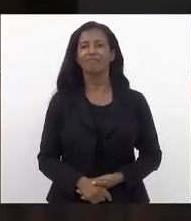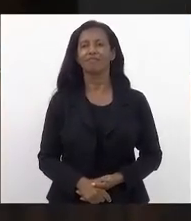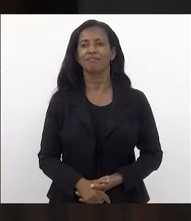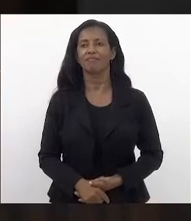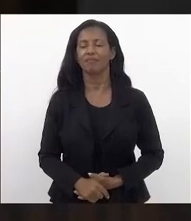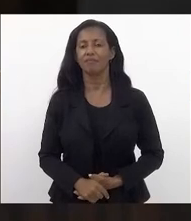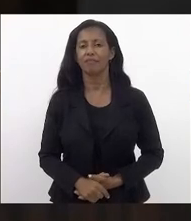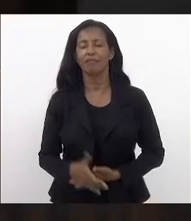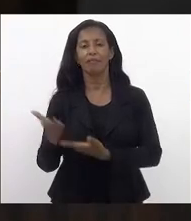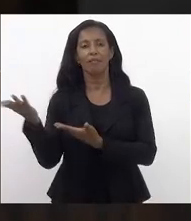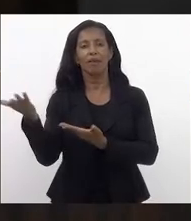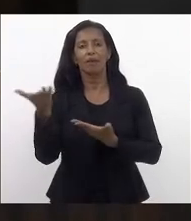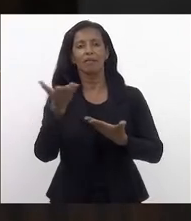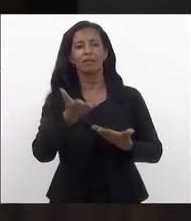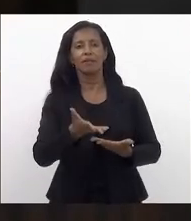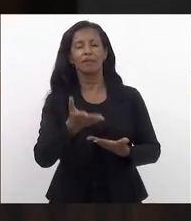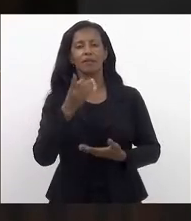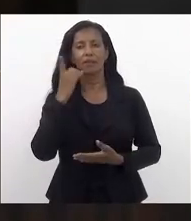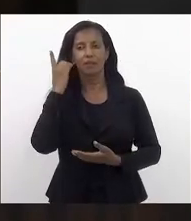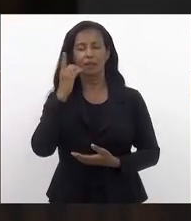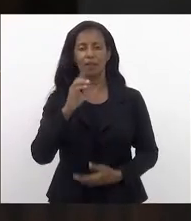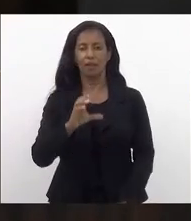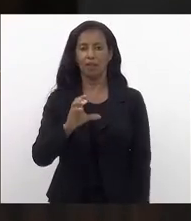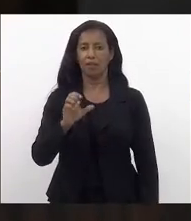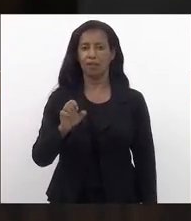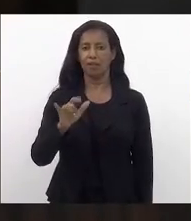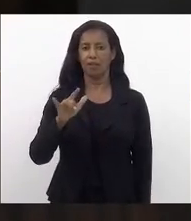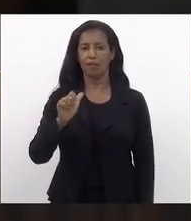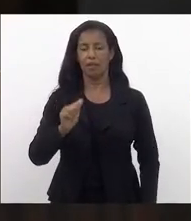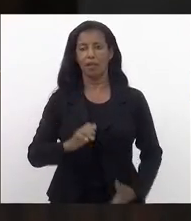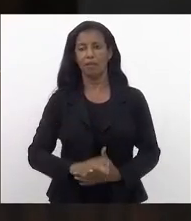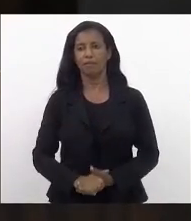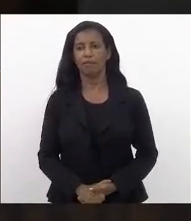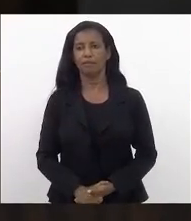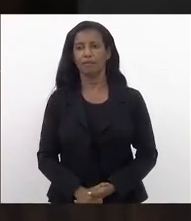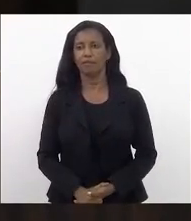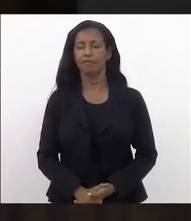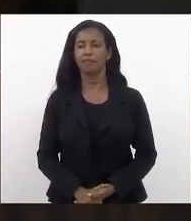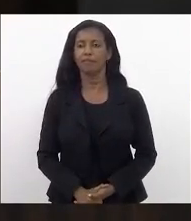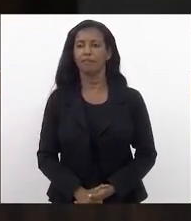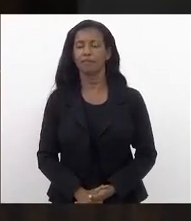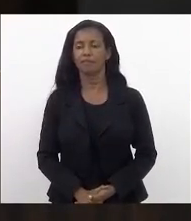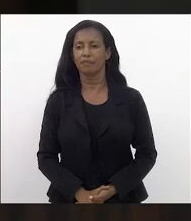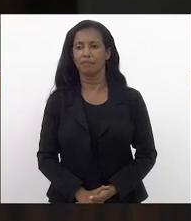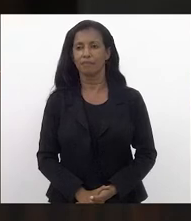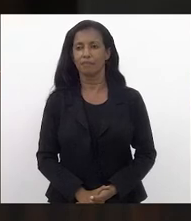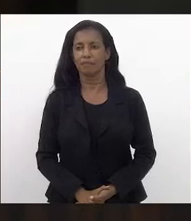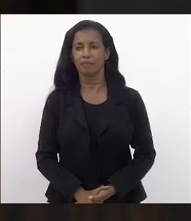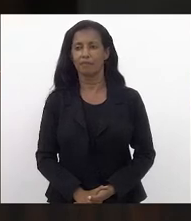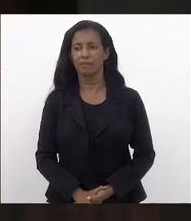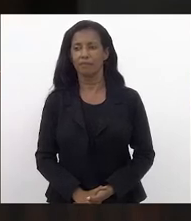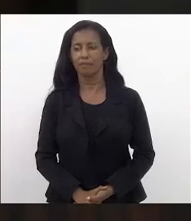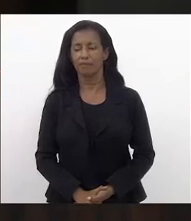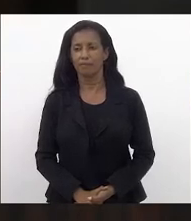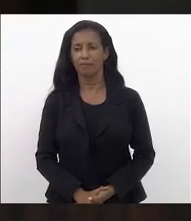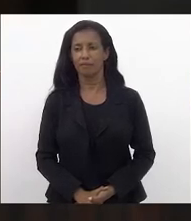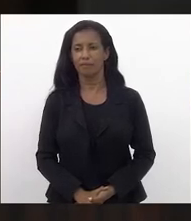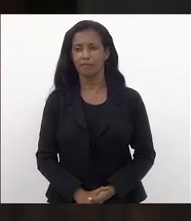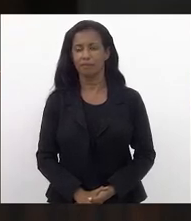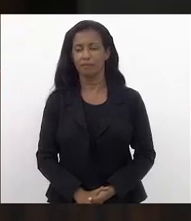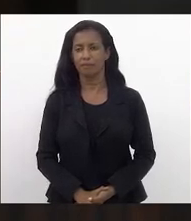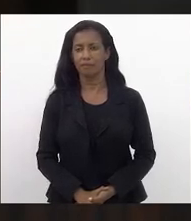próximo moradora escrita é nova deputada Célia Jordão a excelência dispõe de 10 minutos no tempo regimental